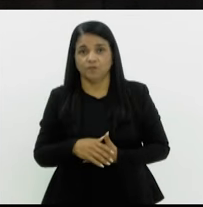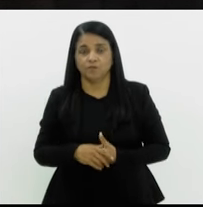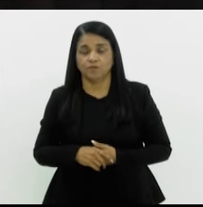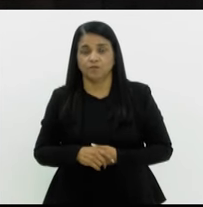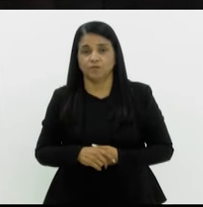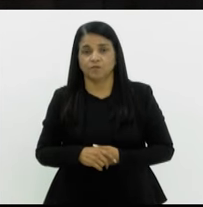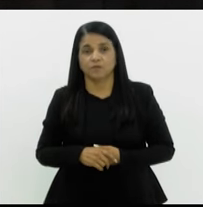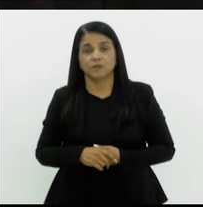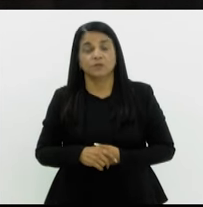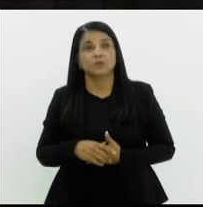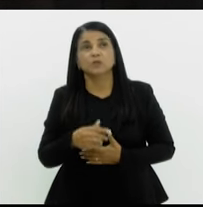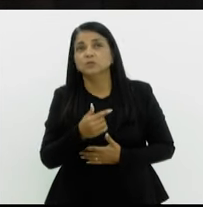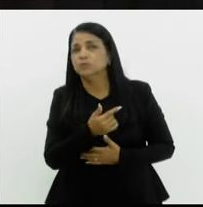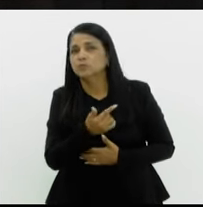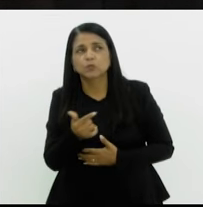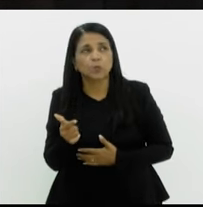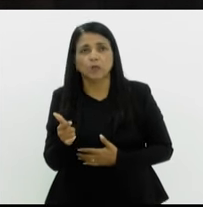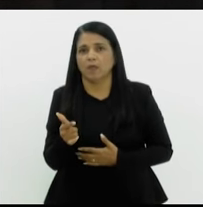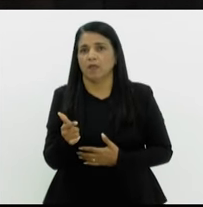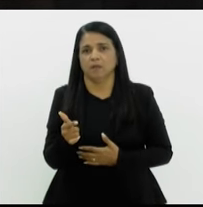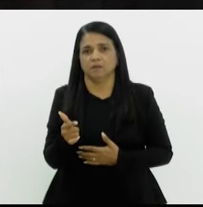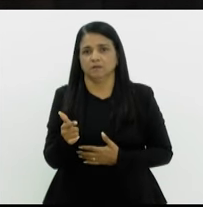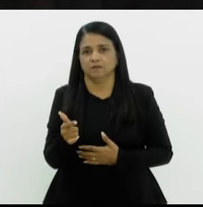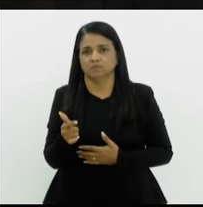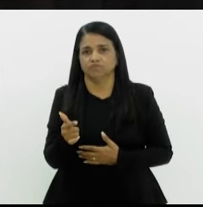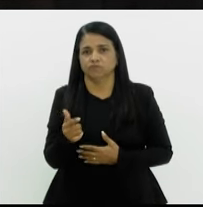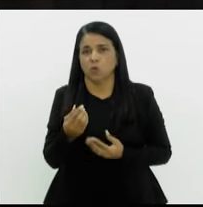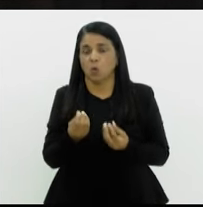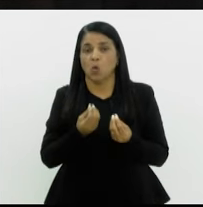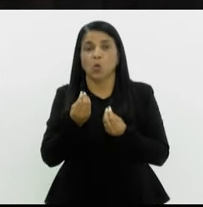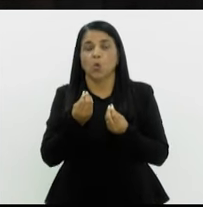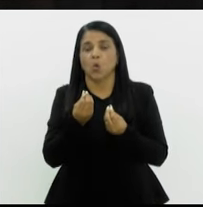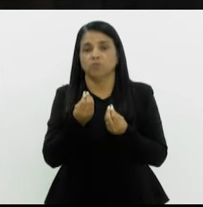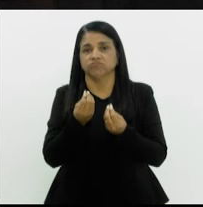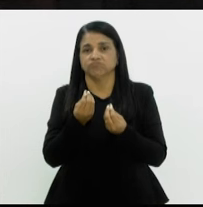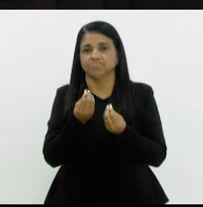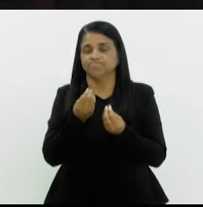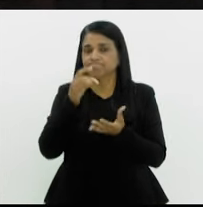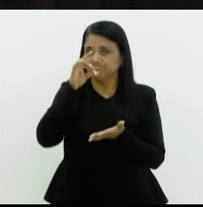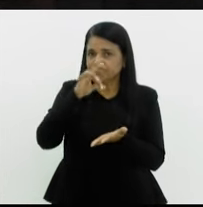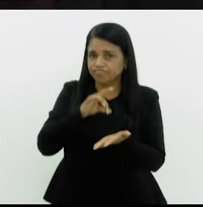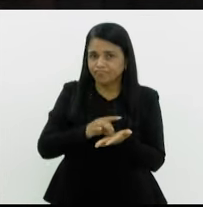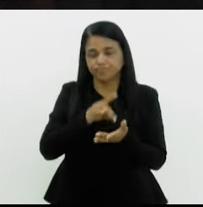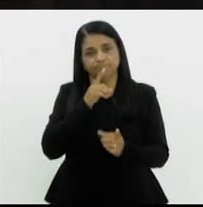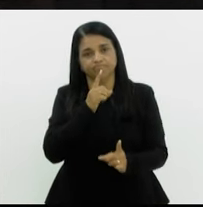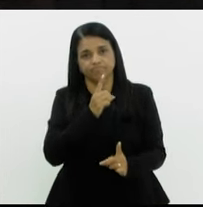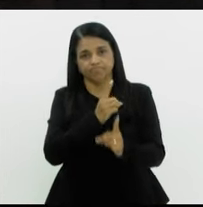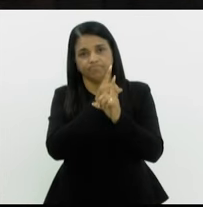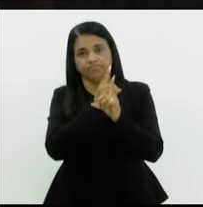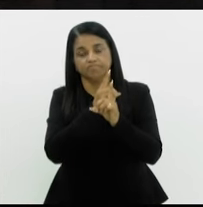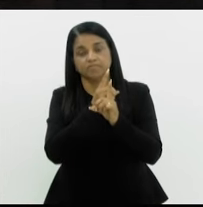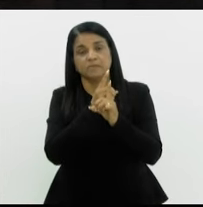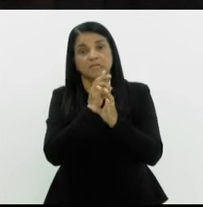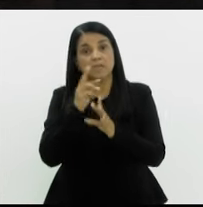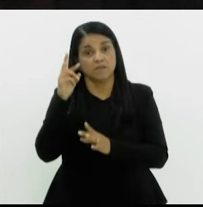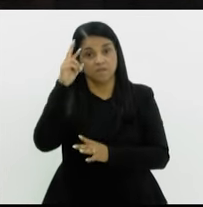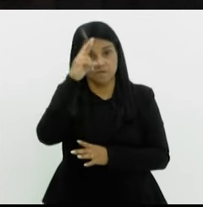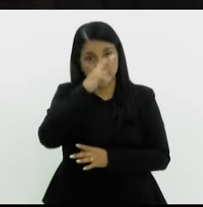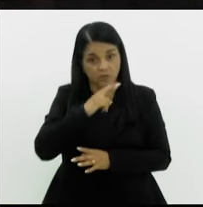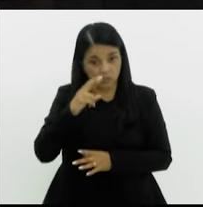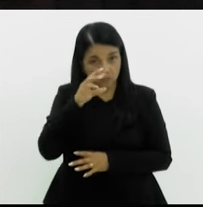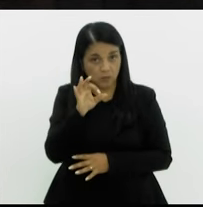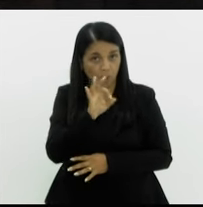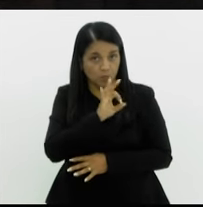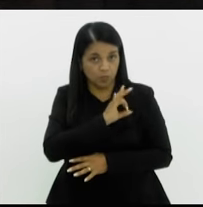não há ainda como se afirmar, apesar das investigações